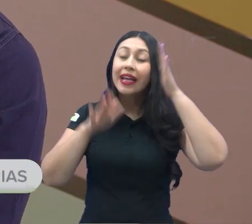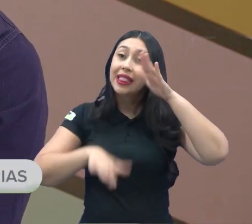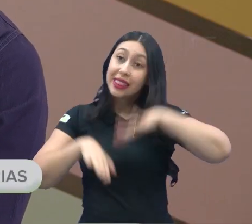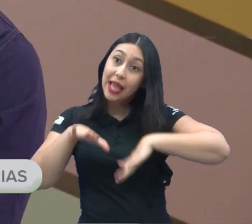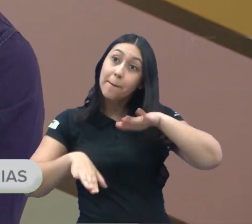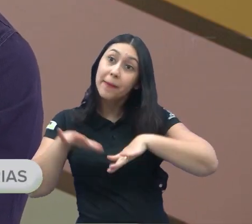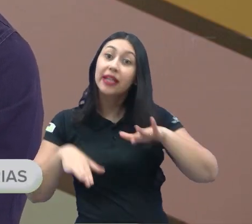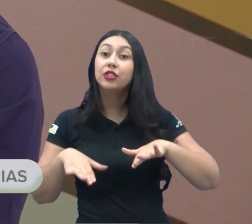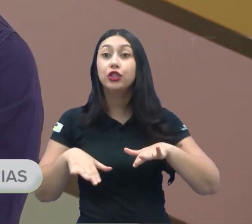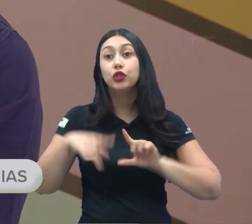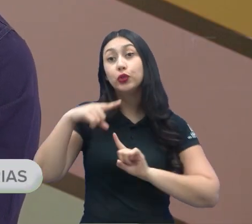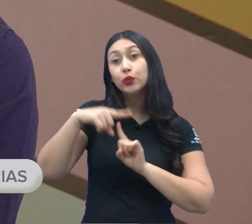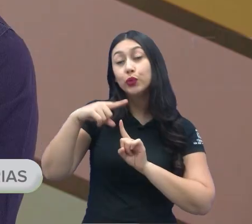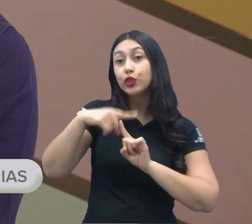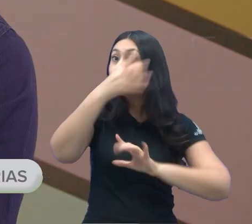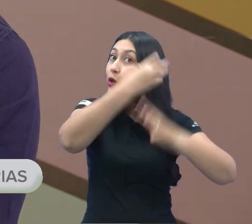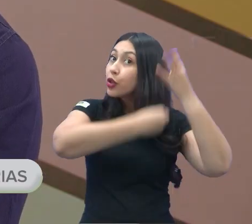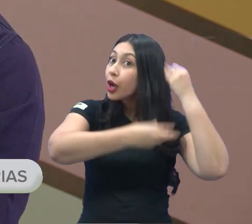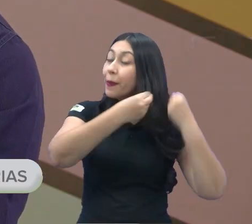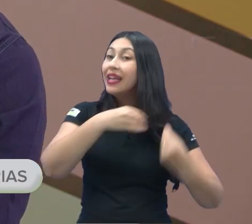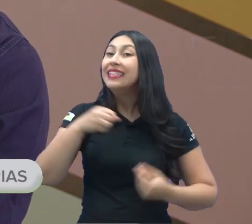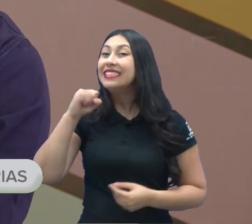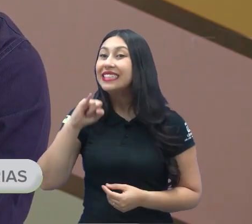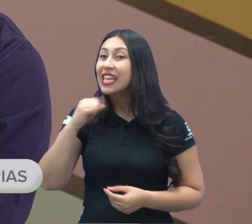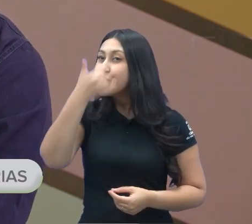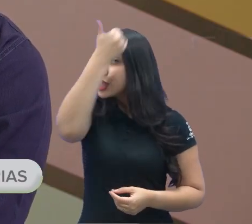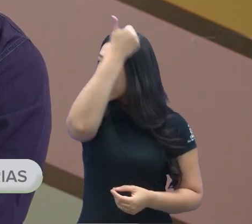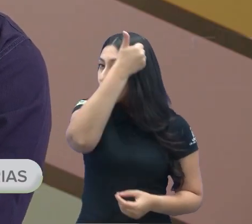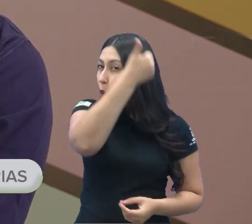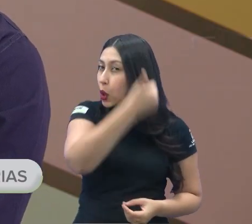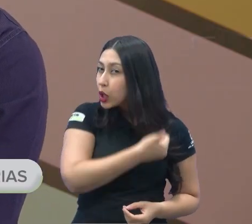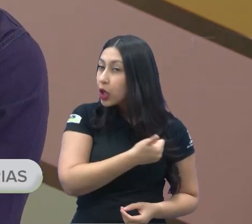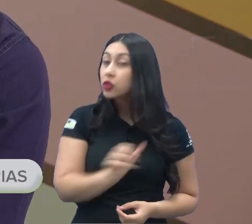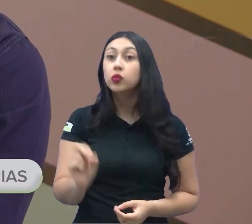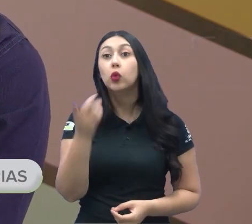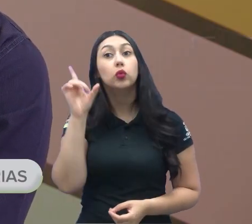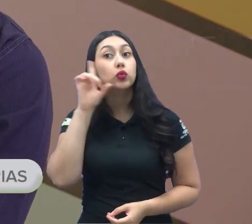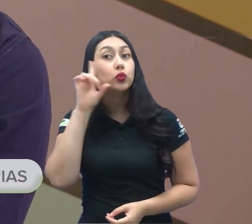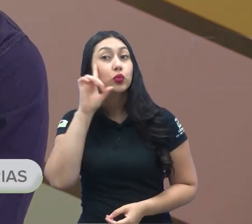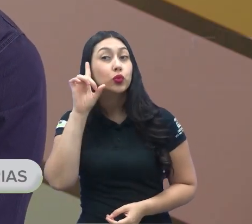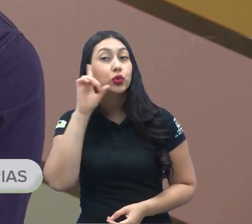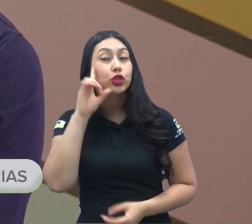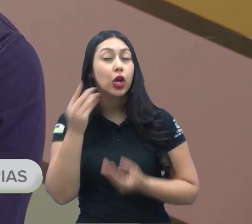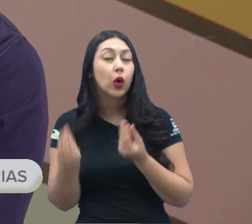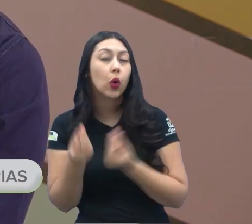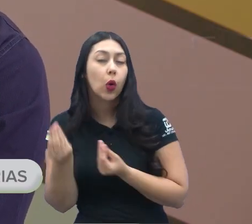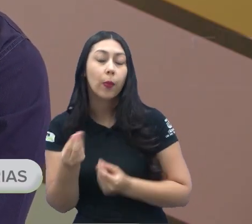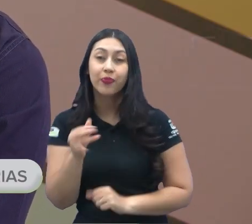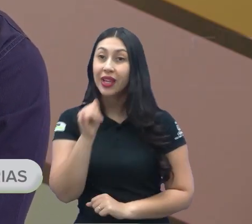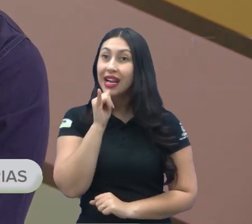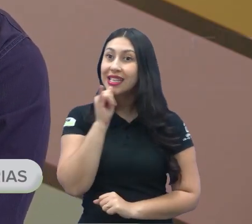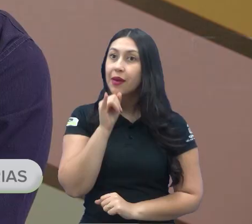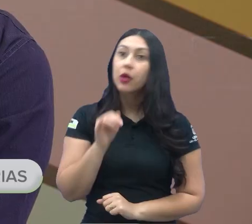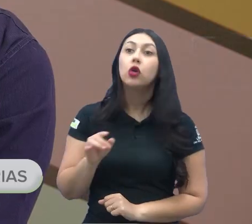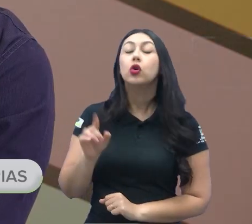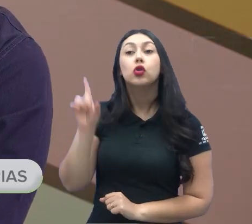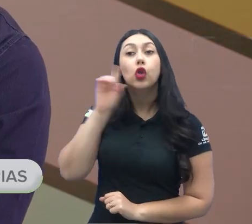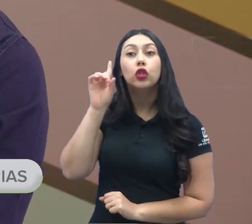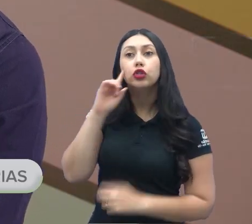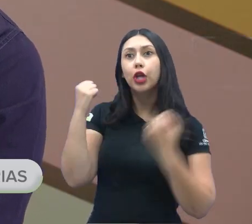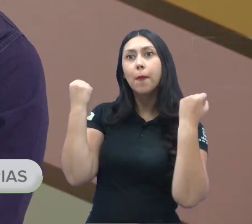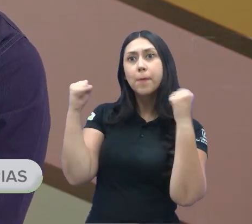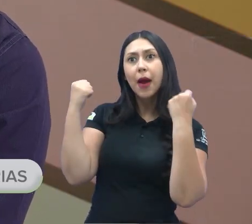depender do seu tipo de cabelo, se é um cabelo mais oleoso, da sua rotina. Então, se você é uma pessoa, por exemplo, que faz atividade física ou transpira muito, lavar todo